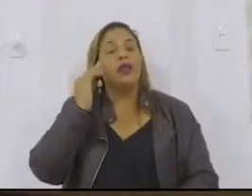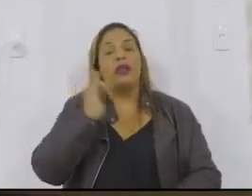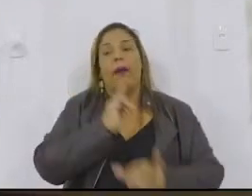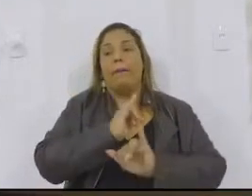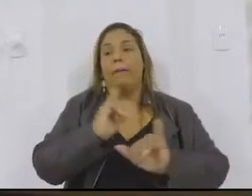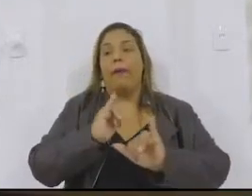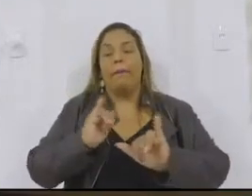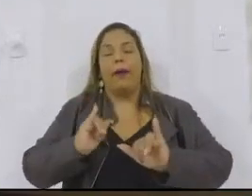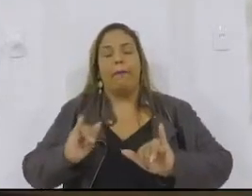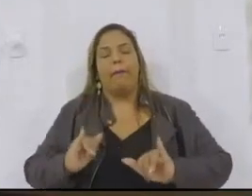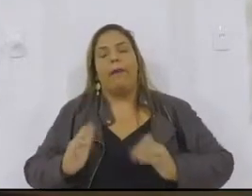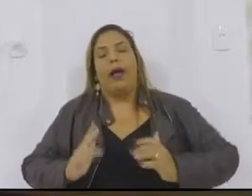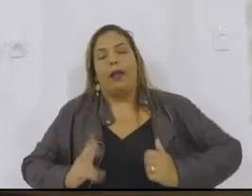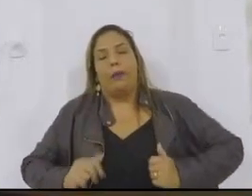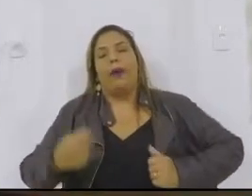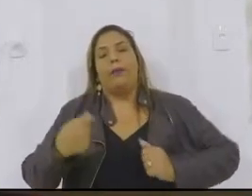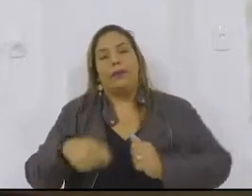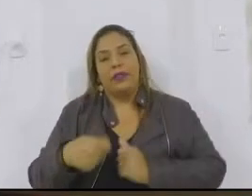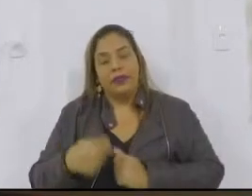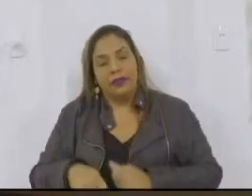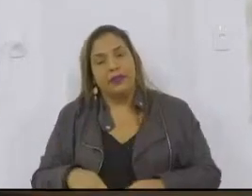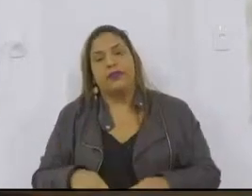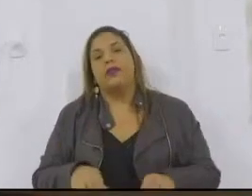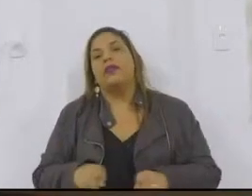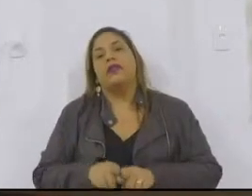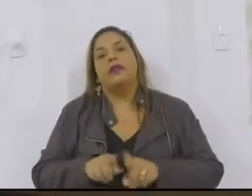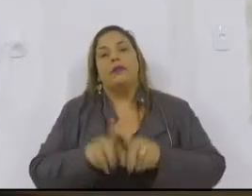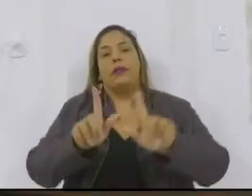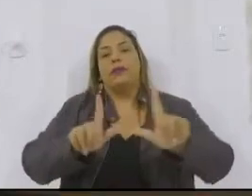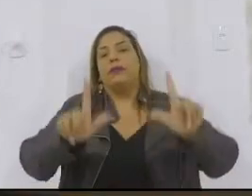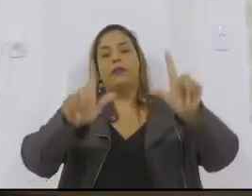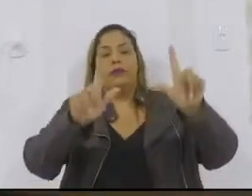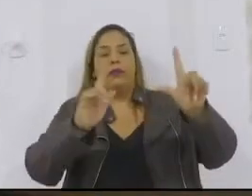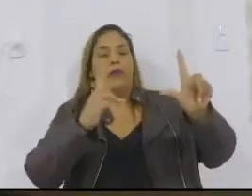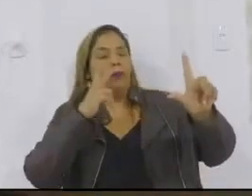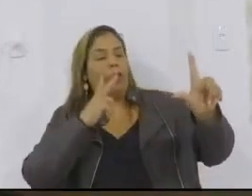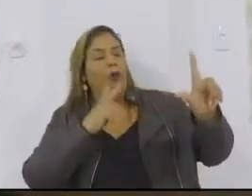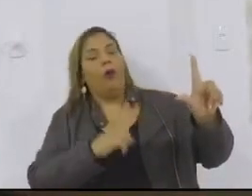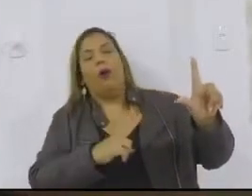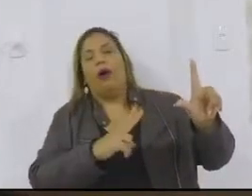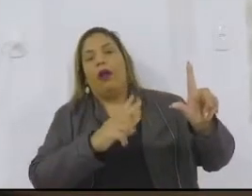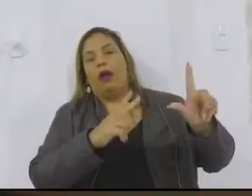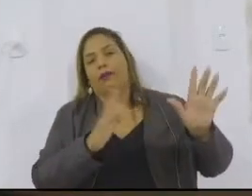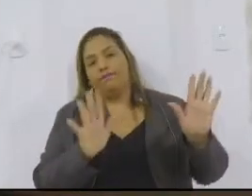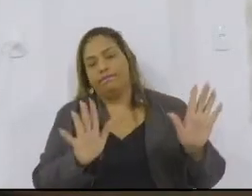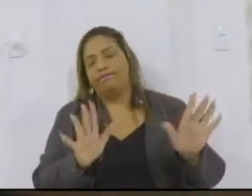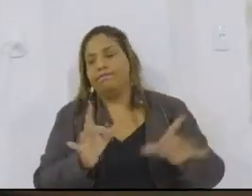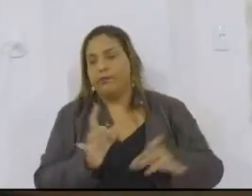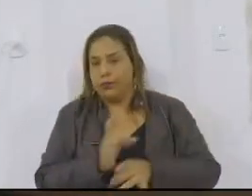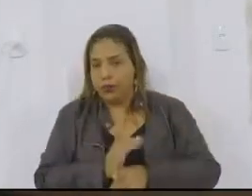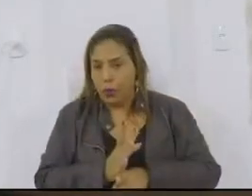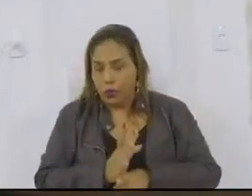lixo e entulho, bem como as placas sinalizadoras e locais de coleta. Somente, presidente.